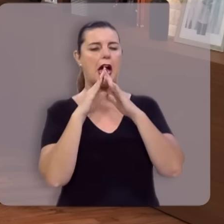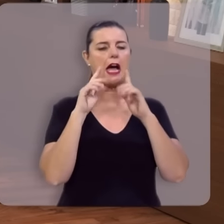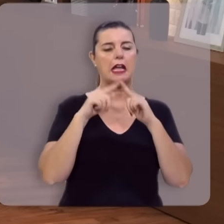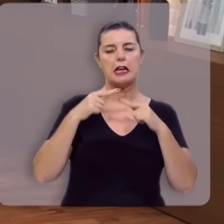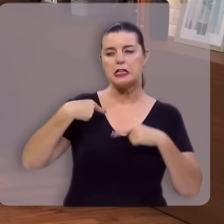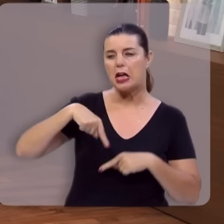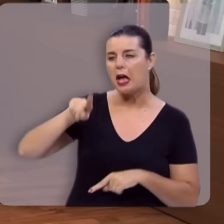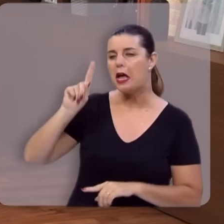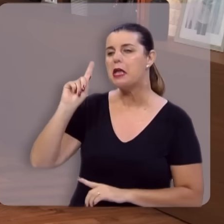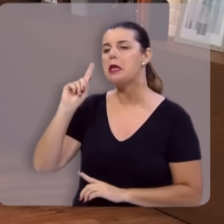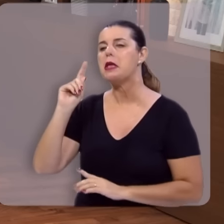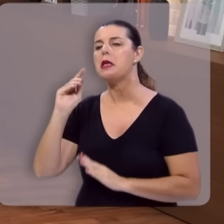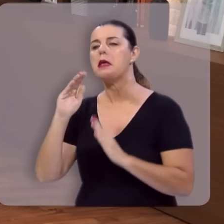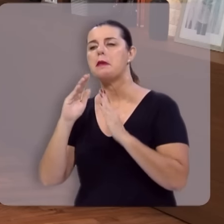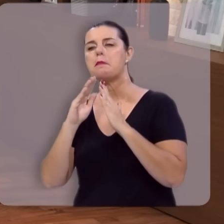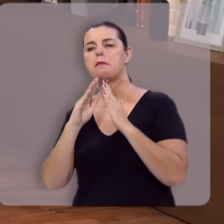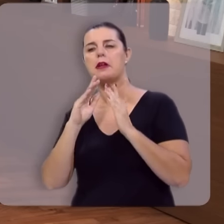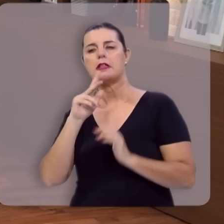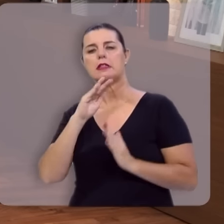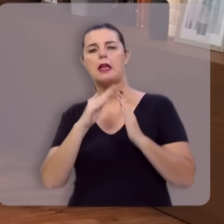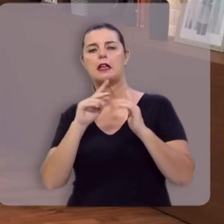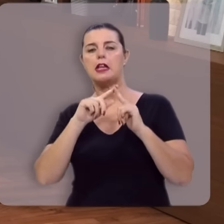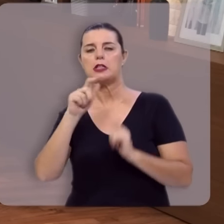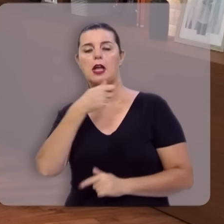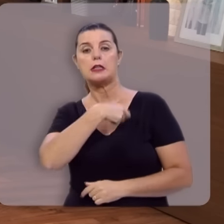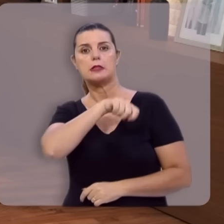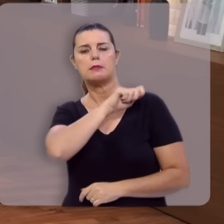à Espanha pela igreja, e chega algemado.